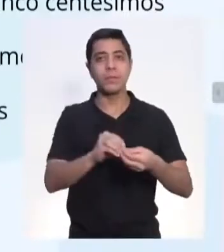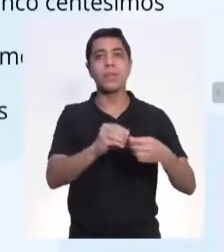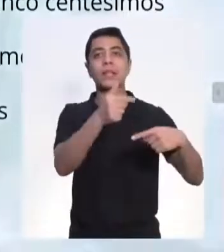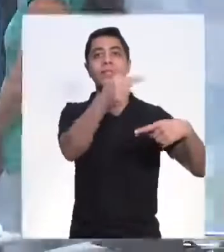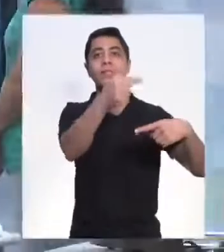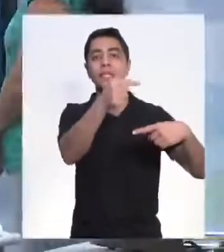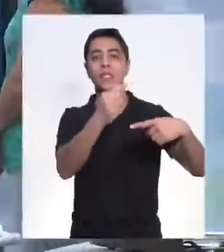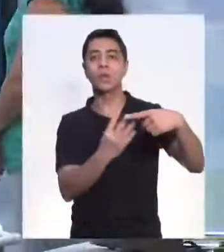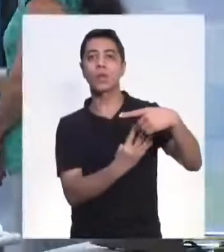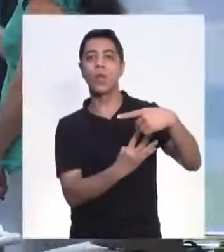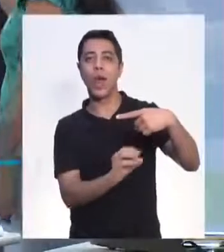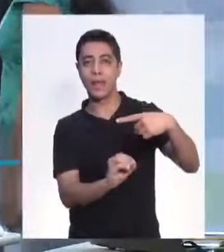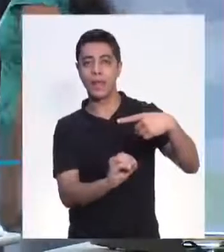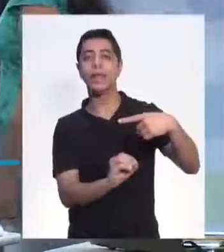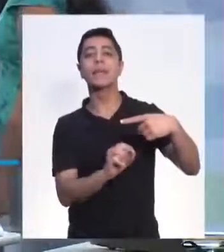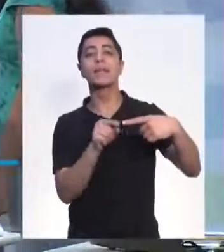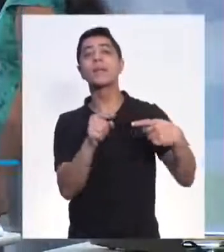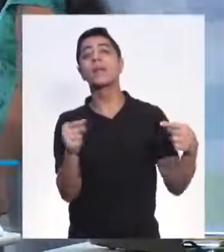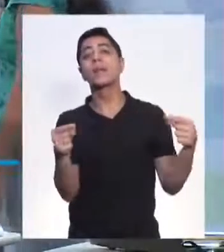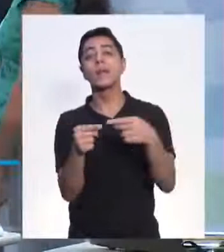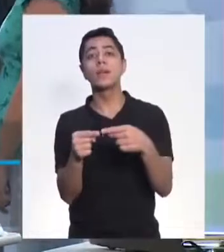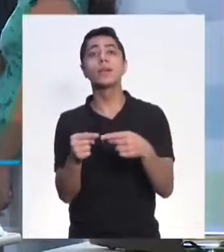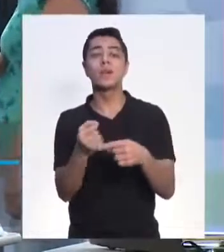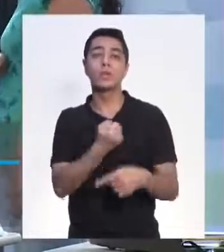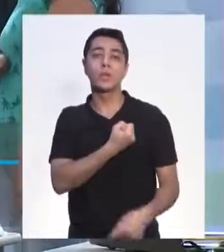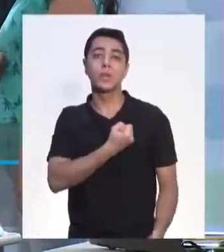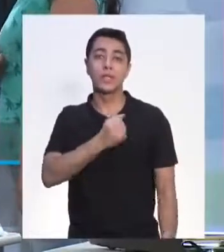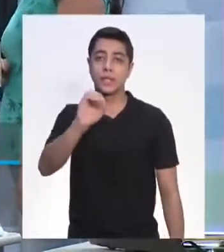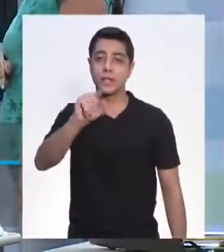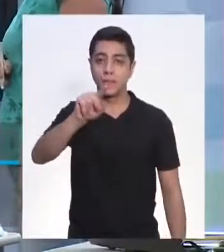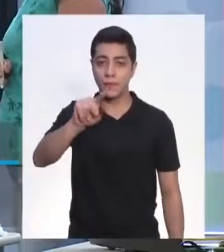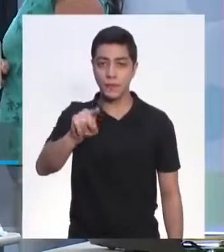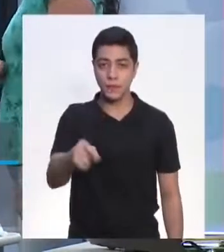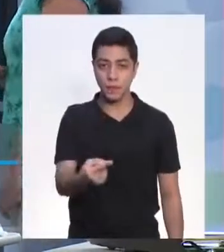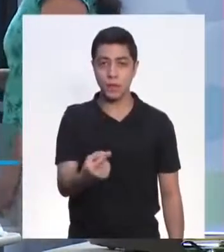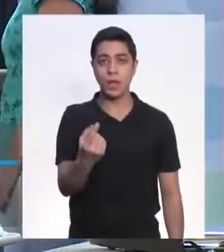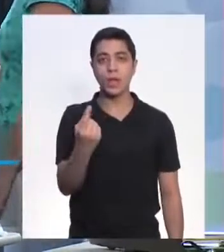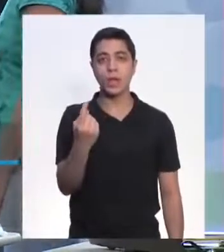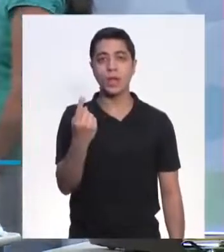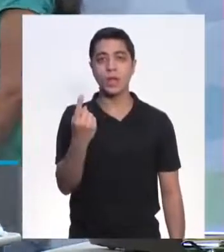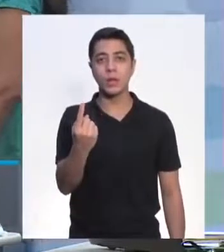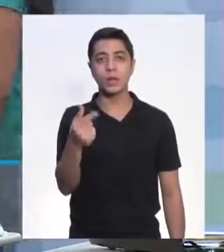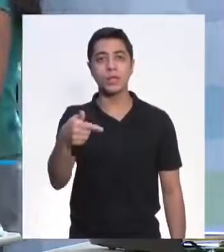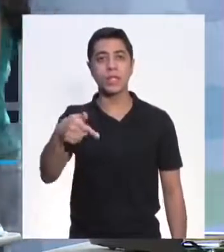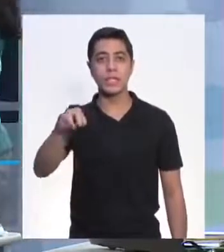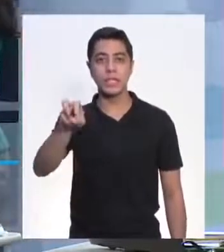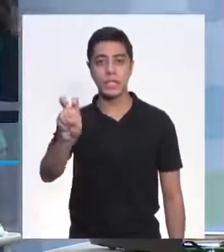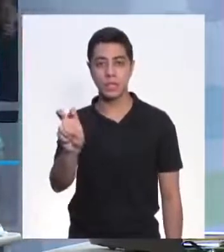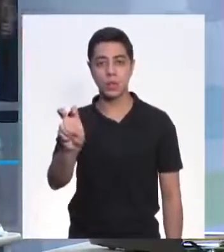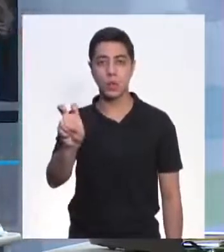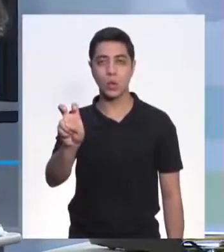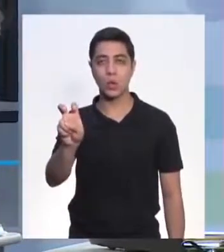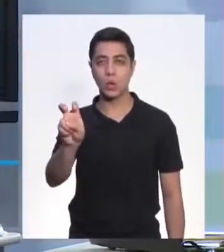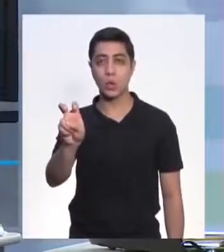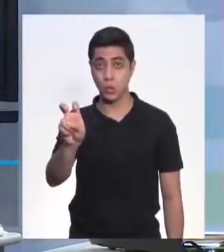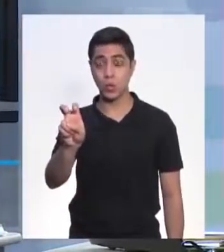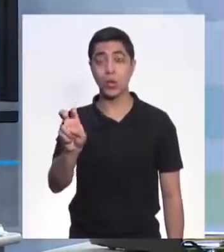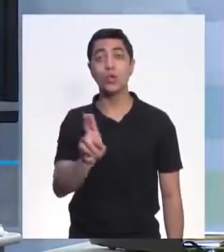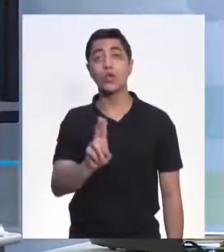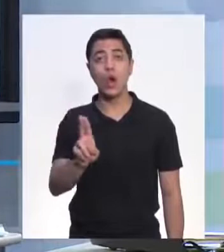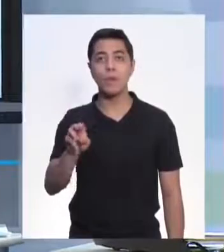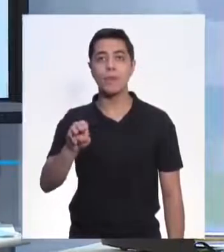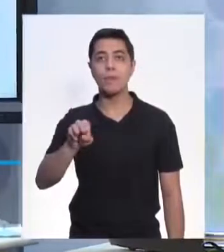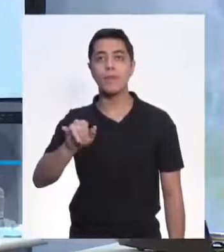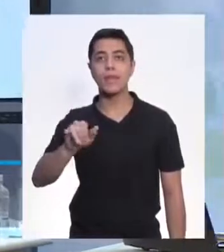175 milésimos, porque está na terceira casa decimal. Então, 175 milésimos